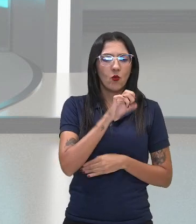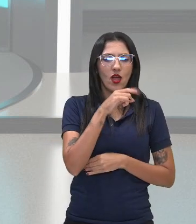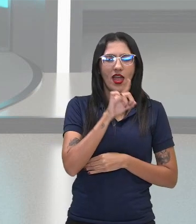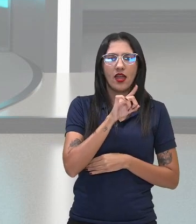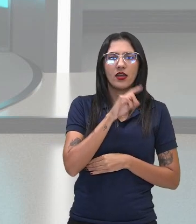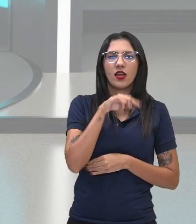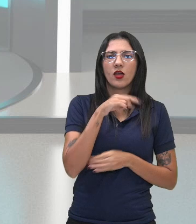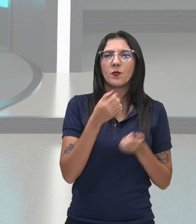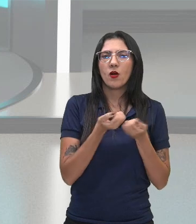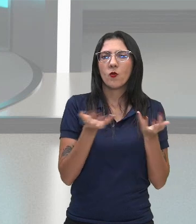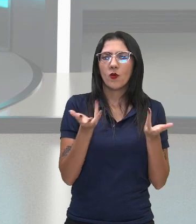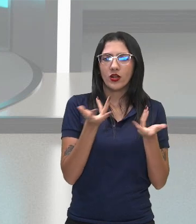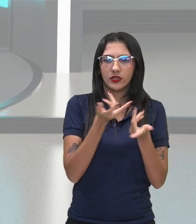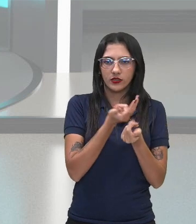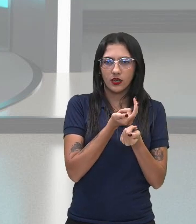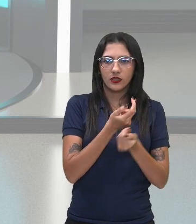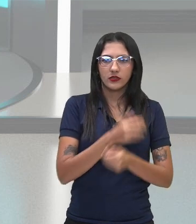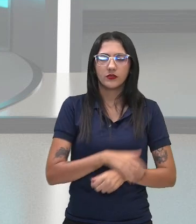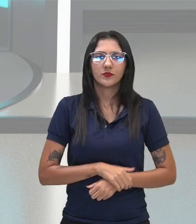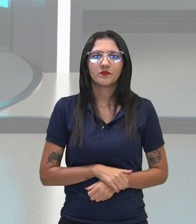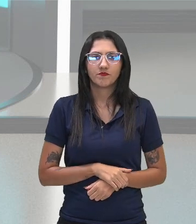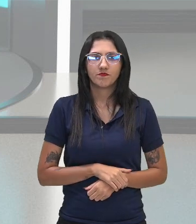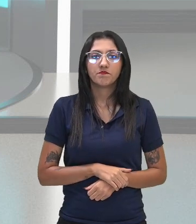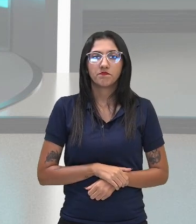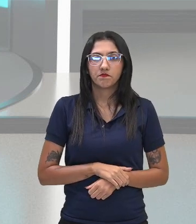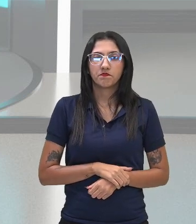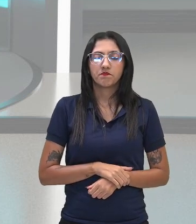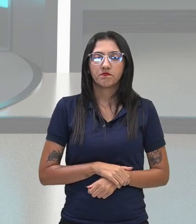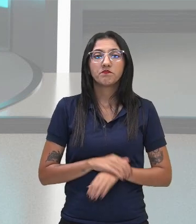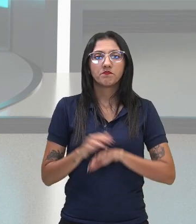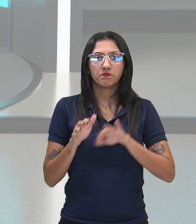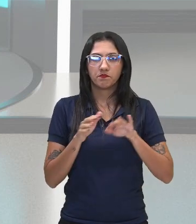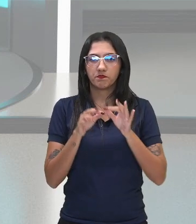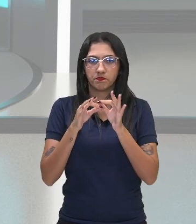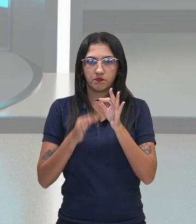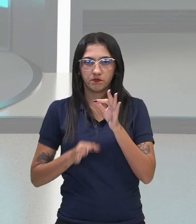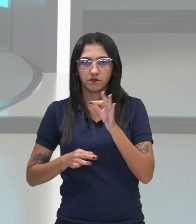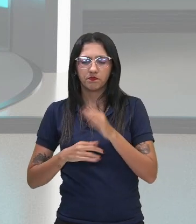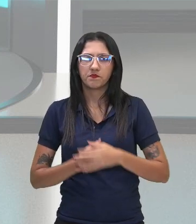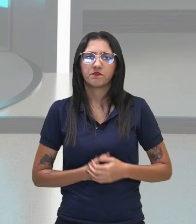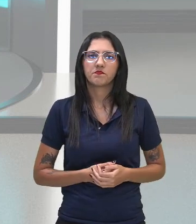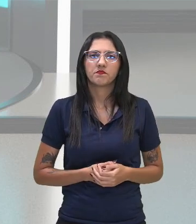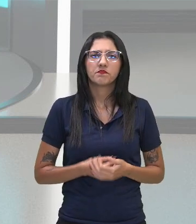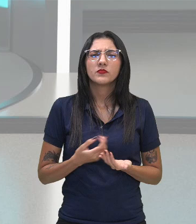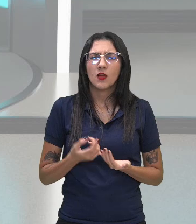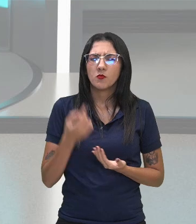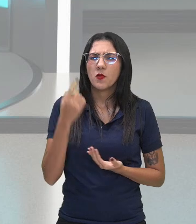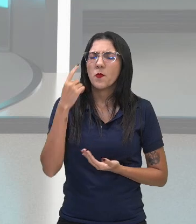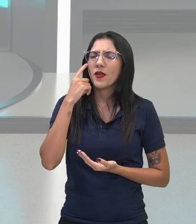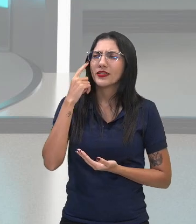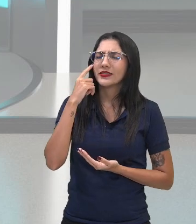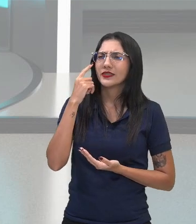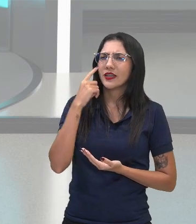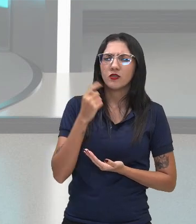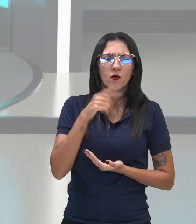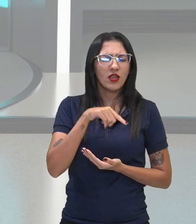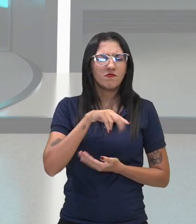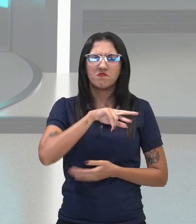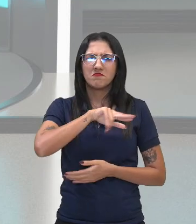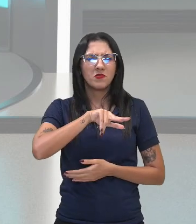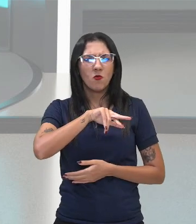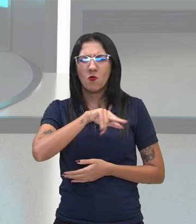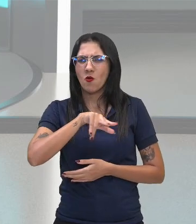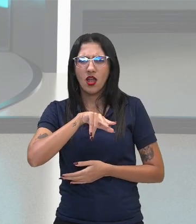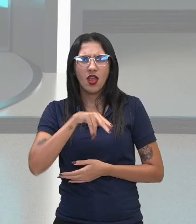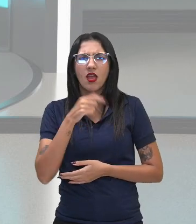Seguindo o texto, e pensando bem, ele não era homem, era